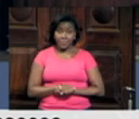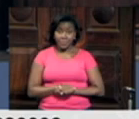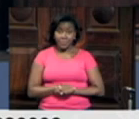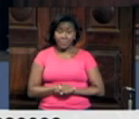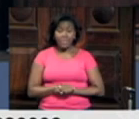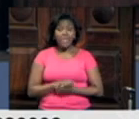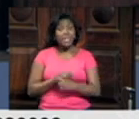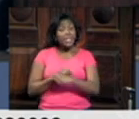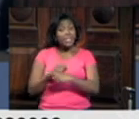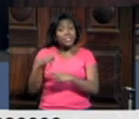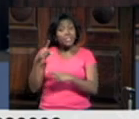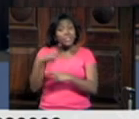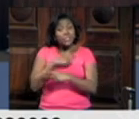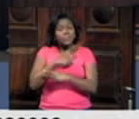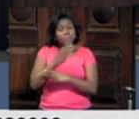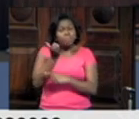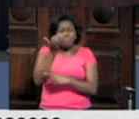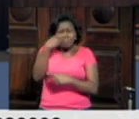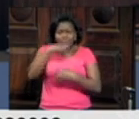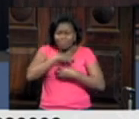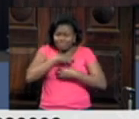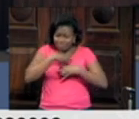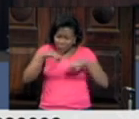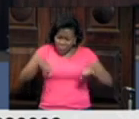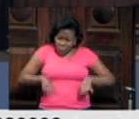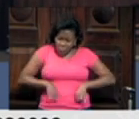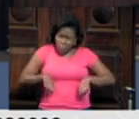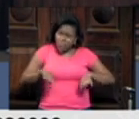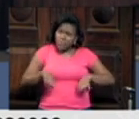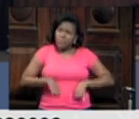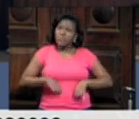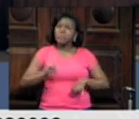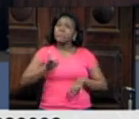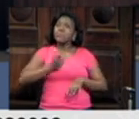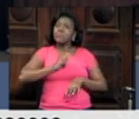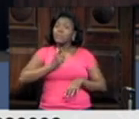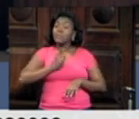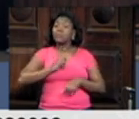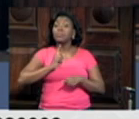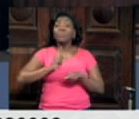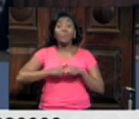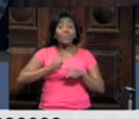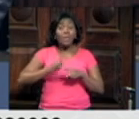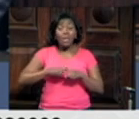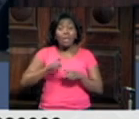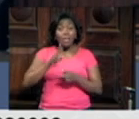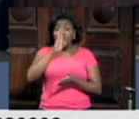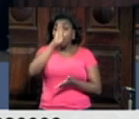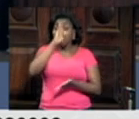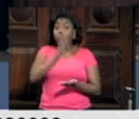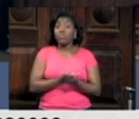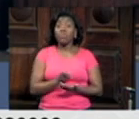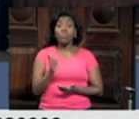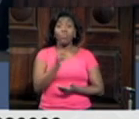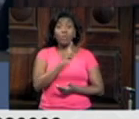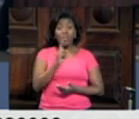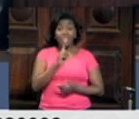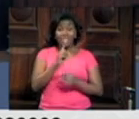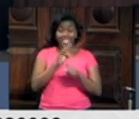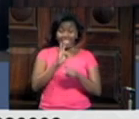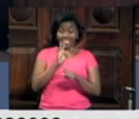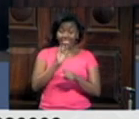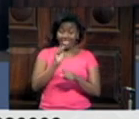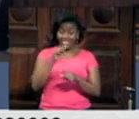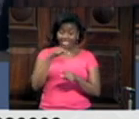enfrentava um sofrimento íntimo muito grande, porque não acreditou que Tancredo